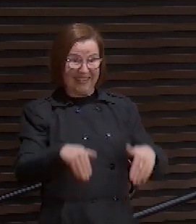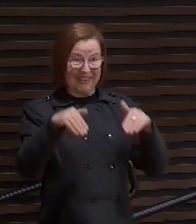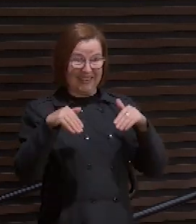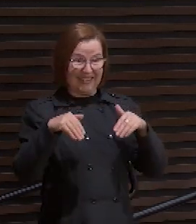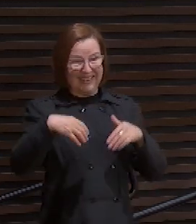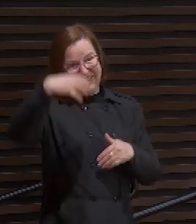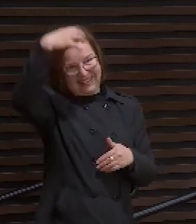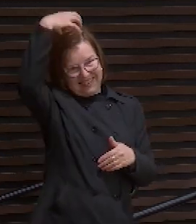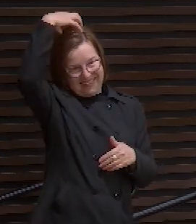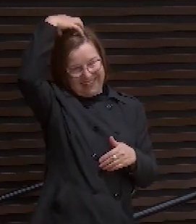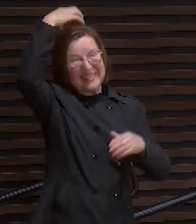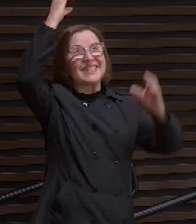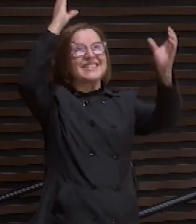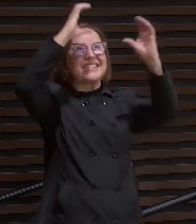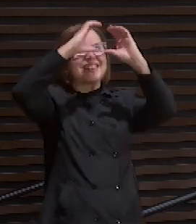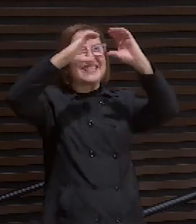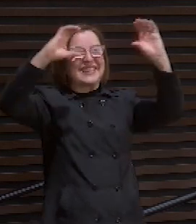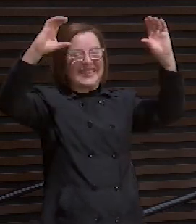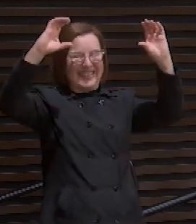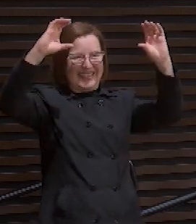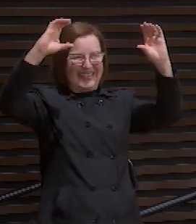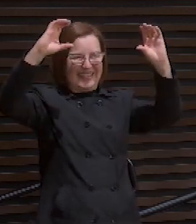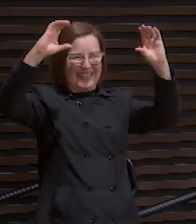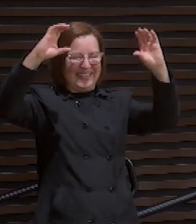da majestade nos céus.